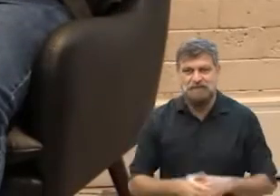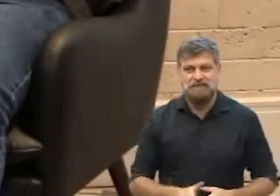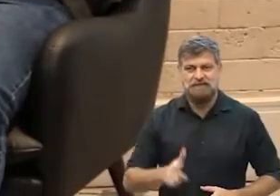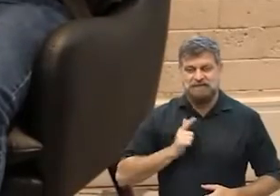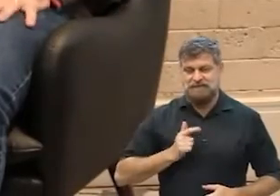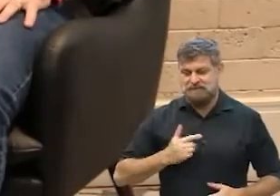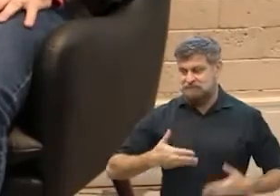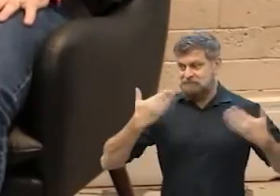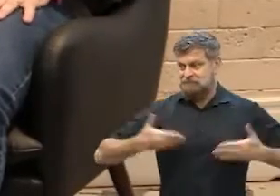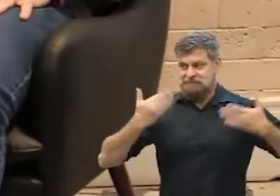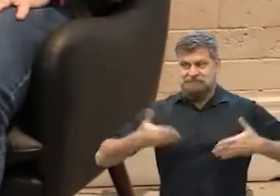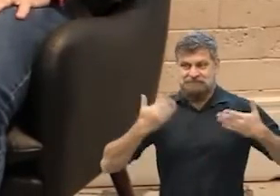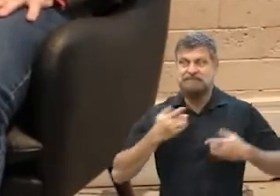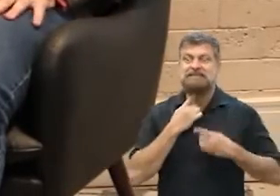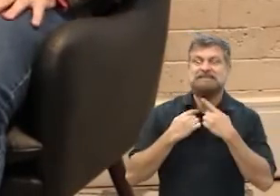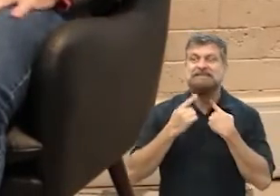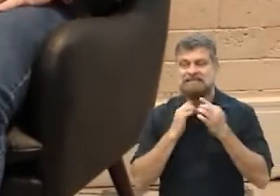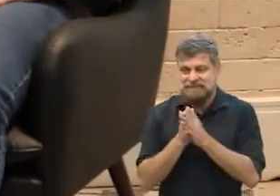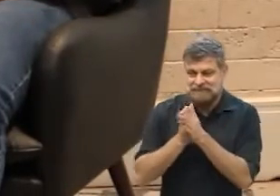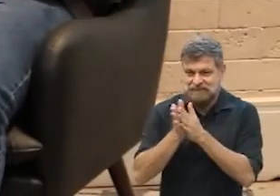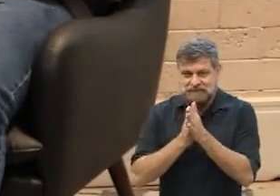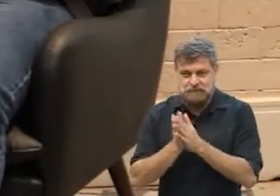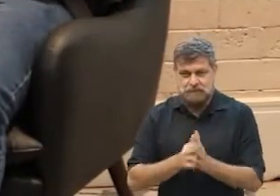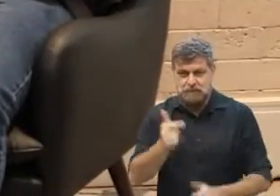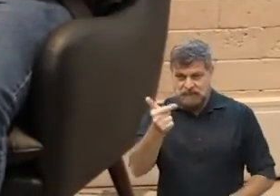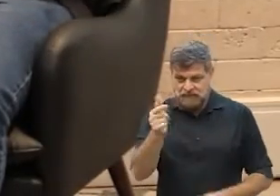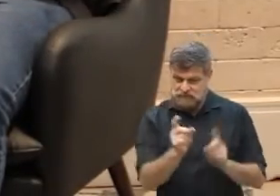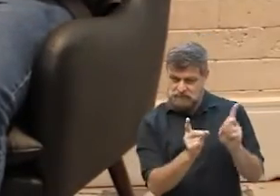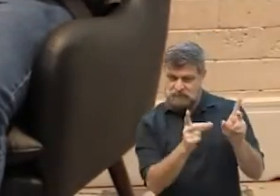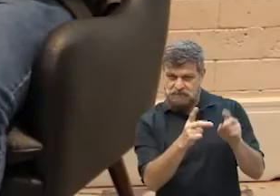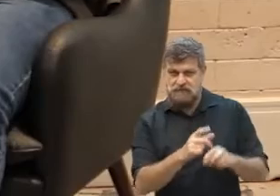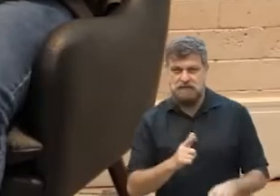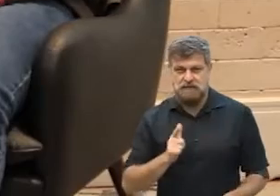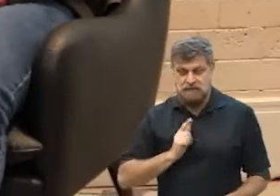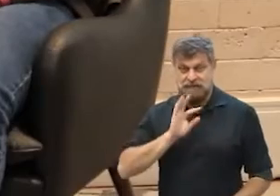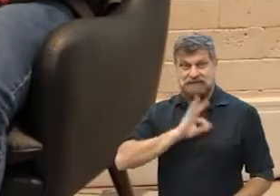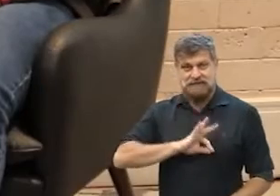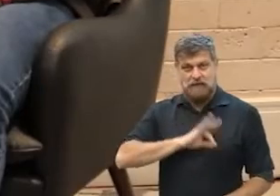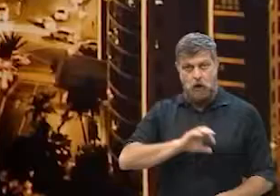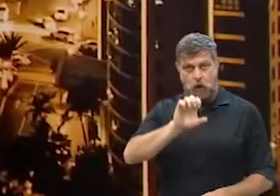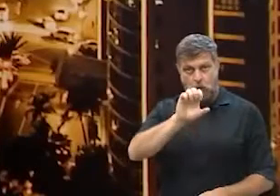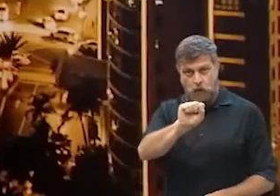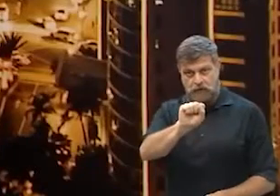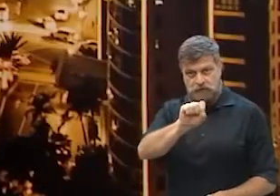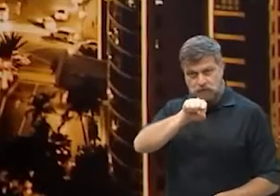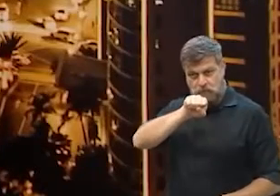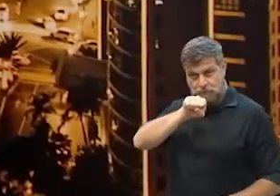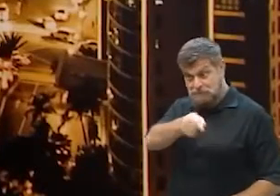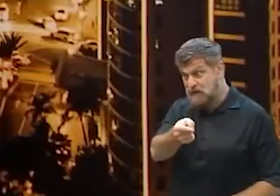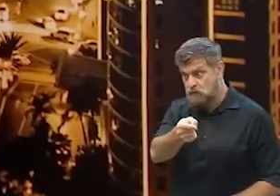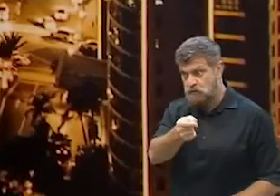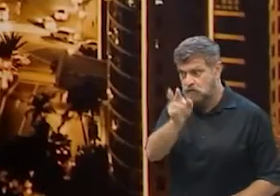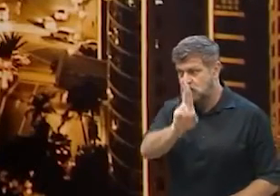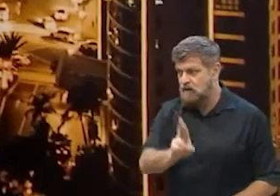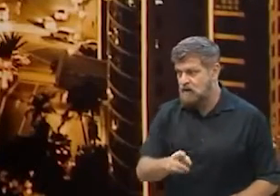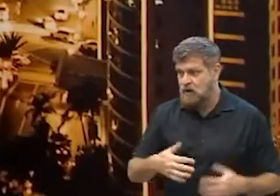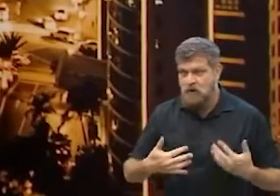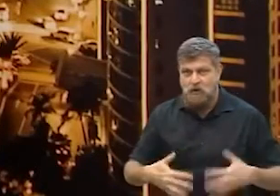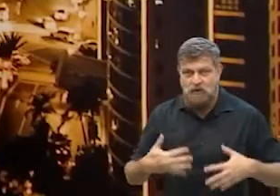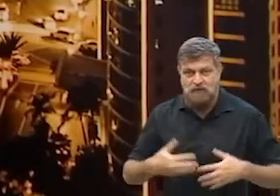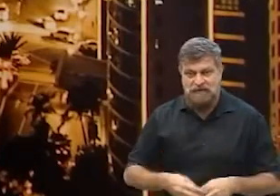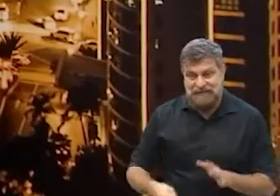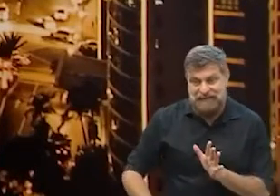Aí motivou. Aí motivou. Na segunda, foi uma comissão de R$ 8.000. E